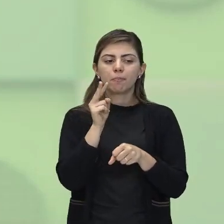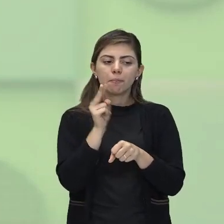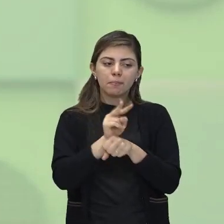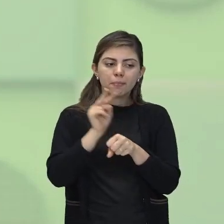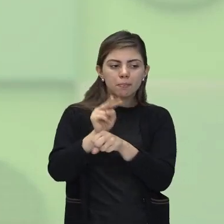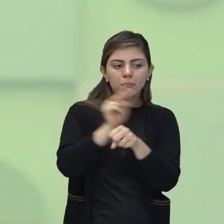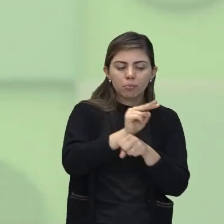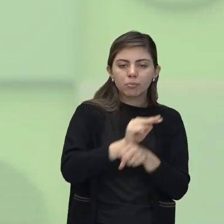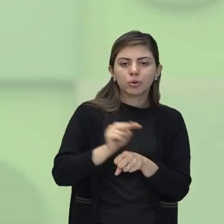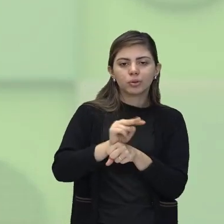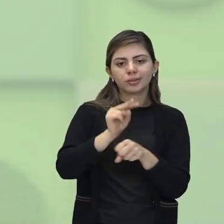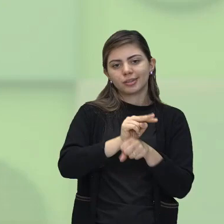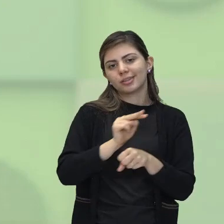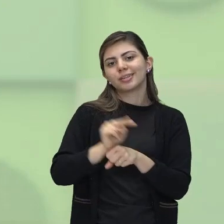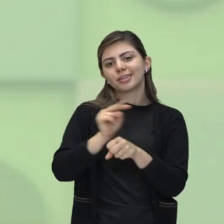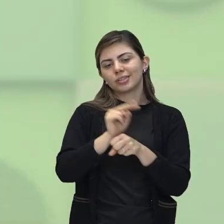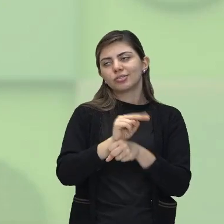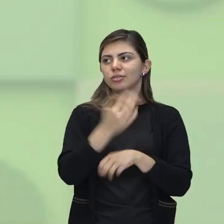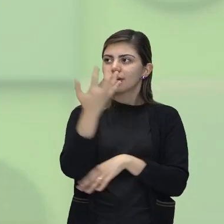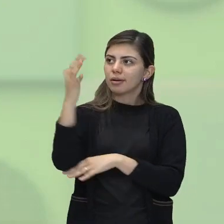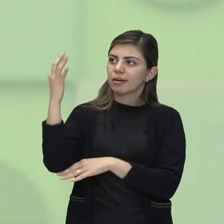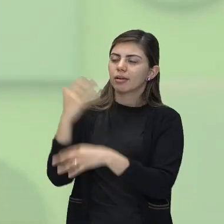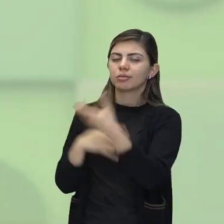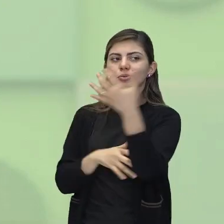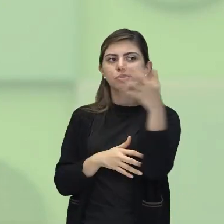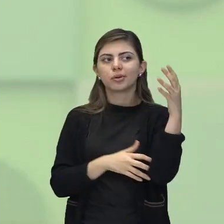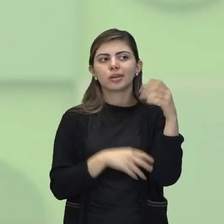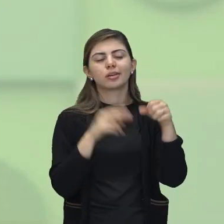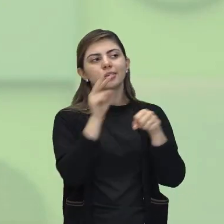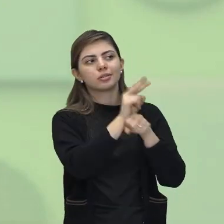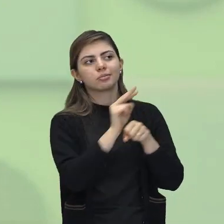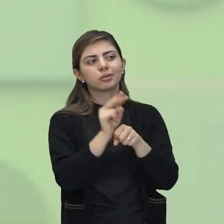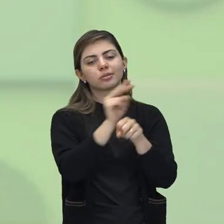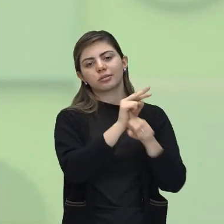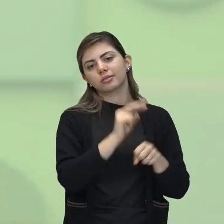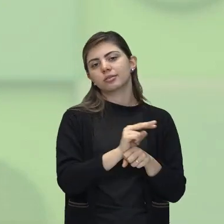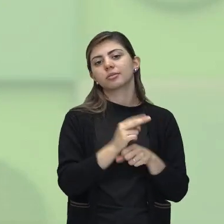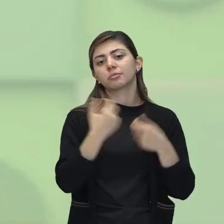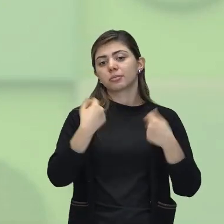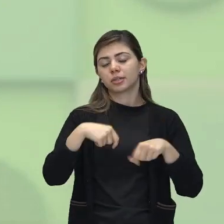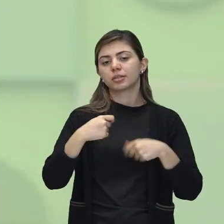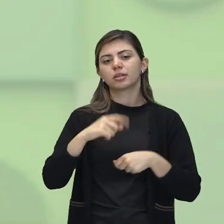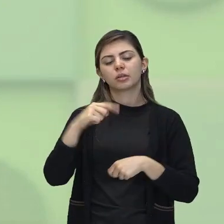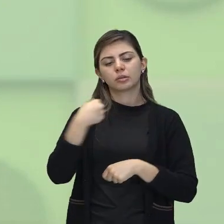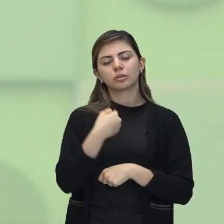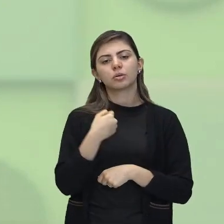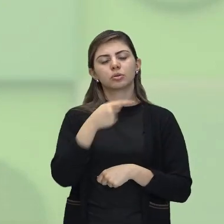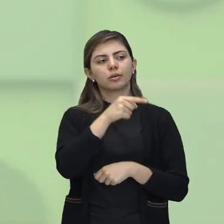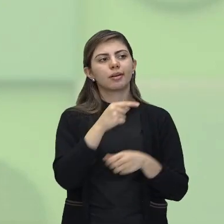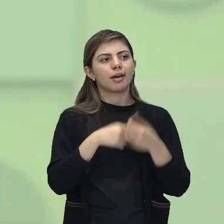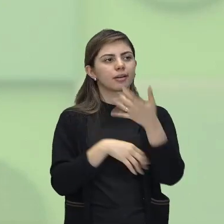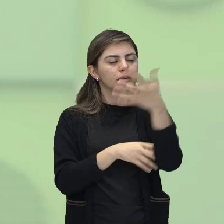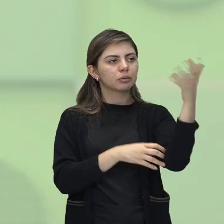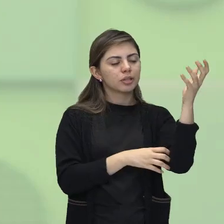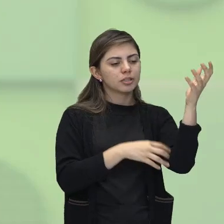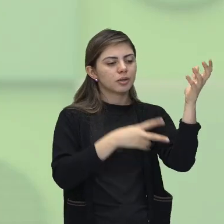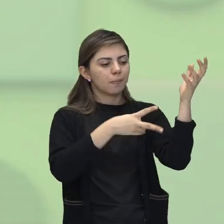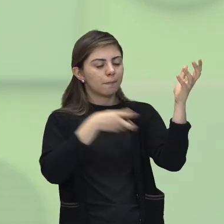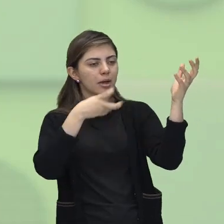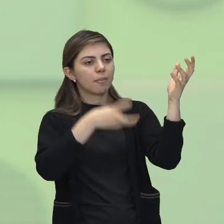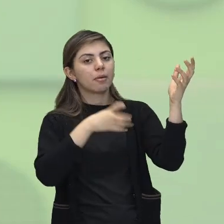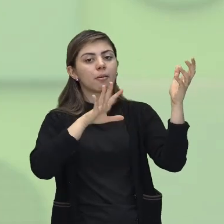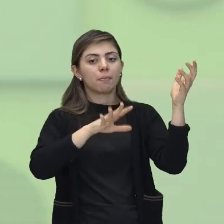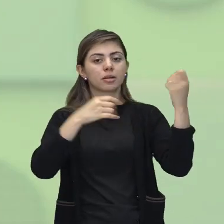preservados, ambientes da natureza, e conservados com uso racional dos recursos